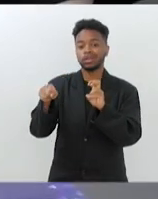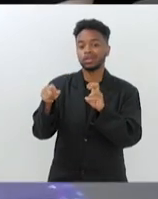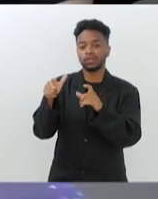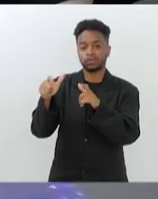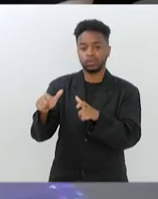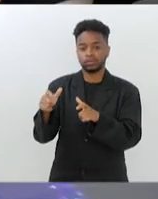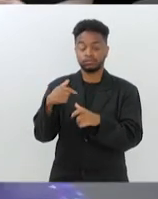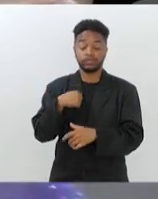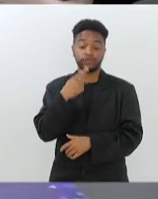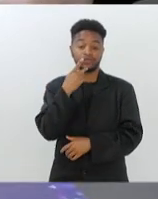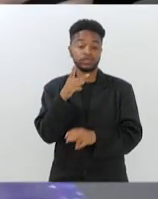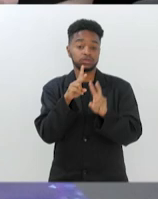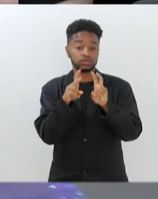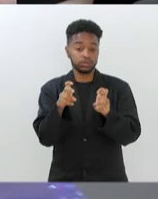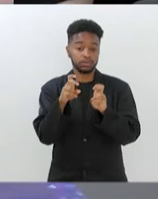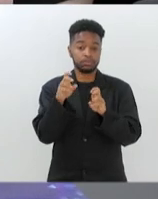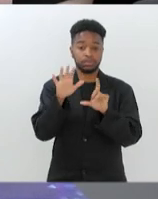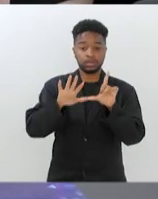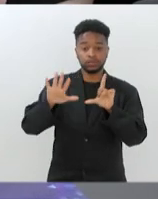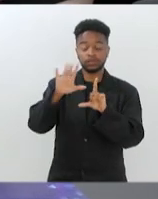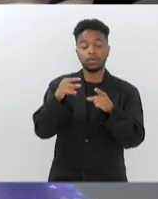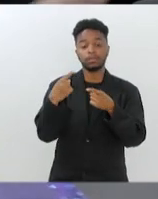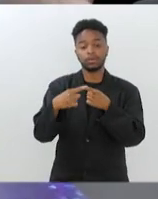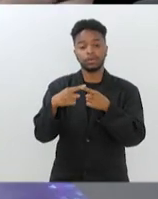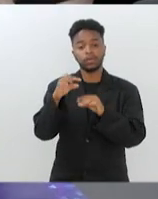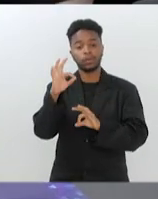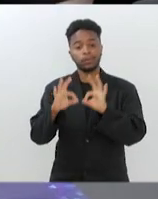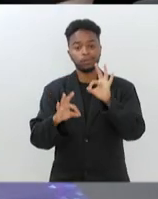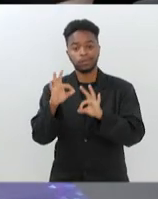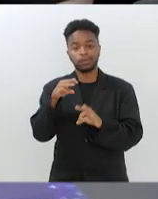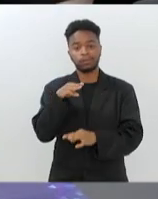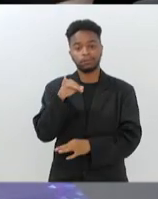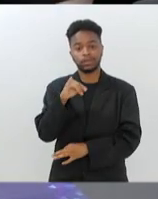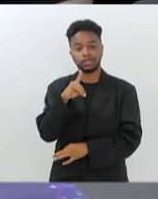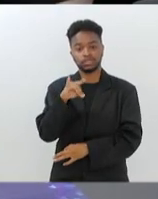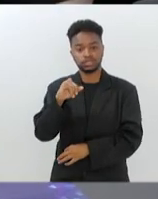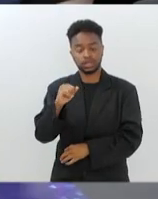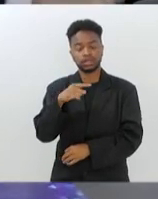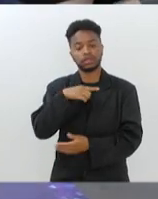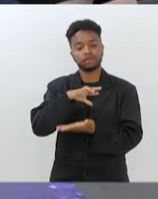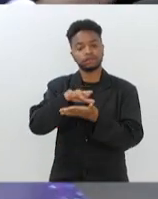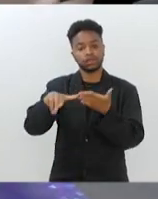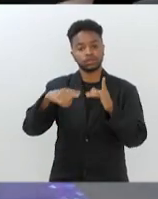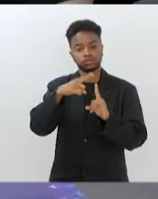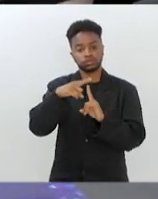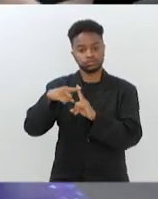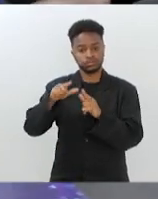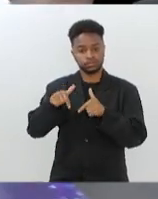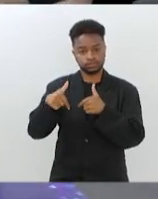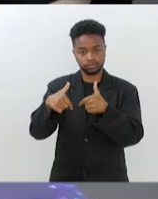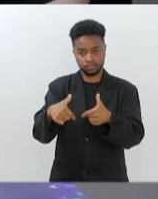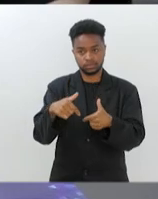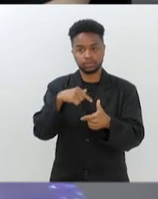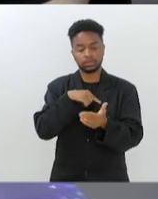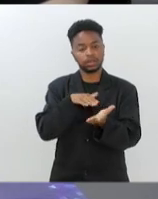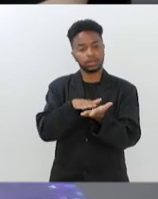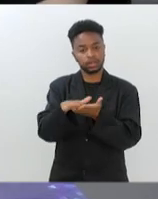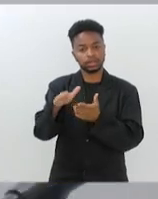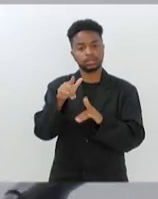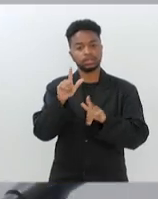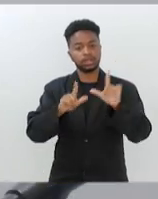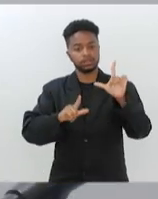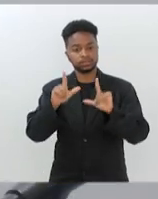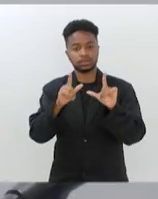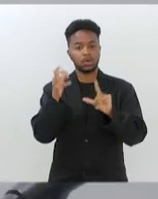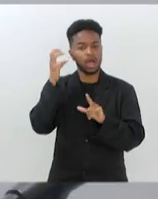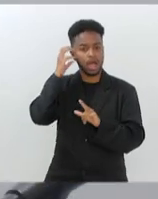refiro à plataforma porque um plano de mídia ele contempla diferente linhas de atuação então tem imprenso impresso televisão rádio